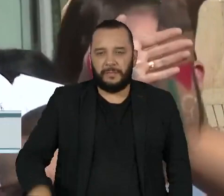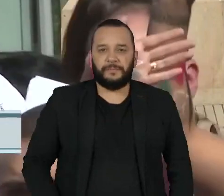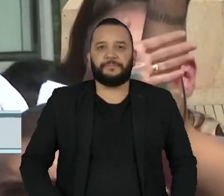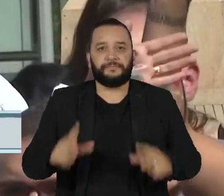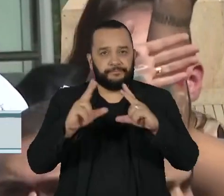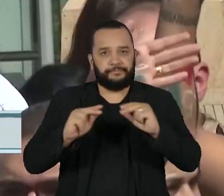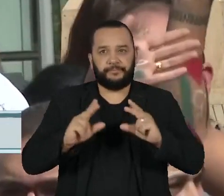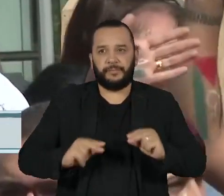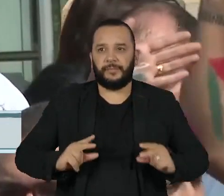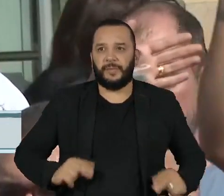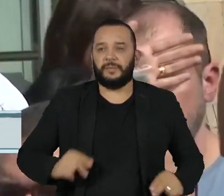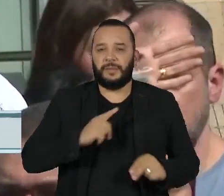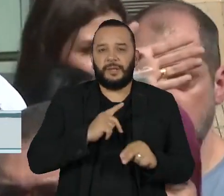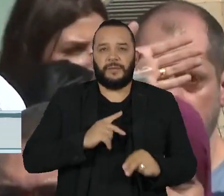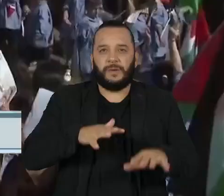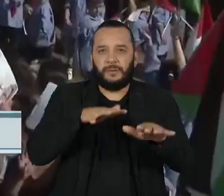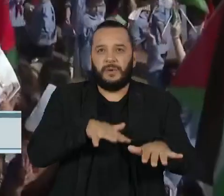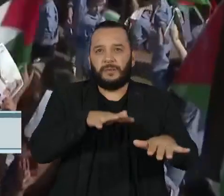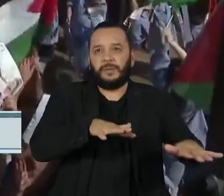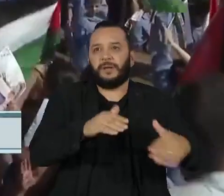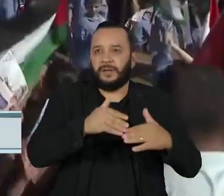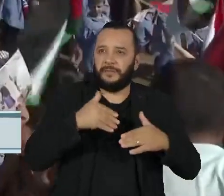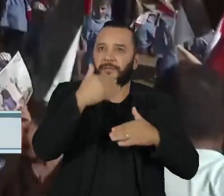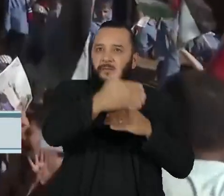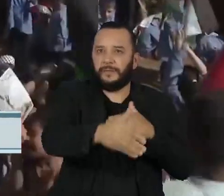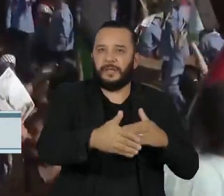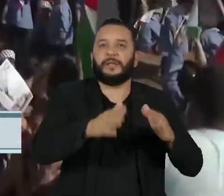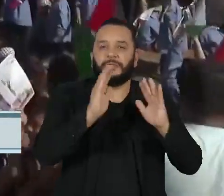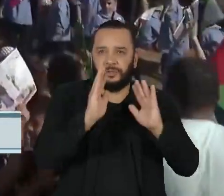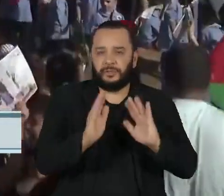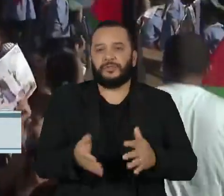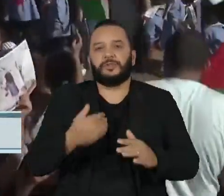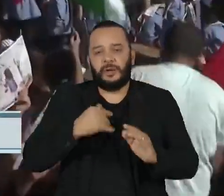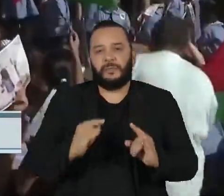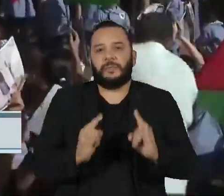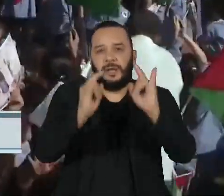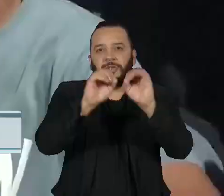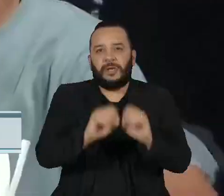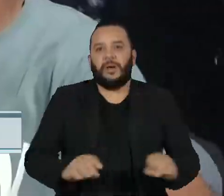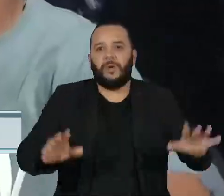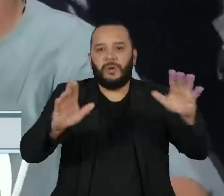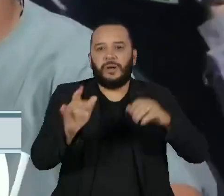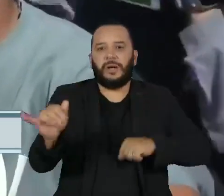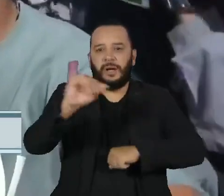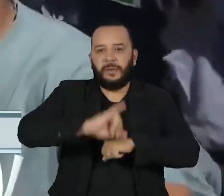Líbano o protesto foi em frente à sede das Nações Unidas na capital